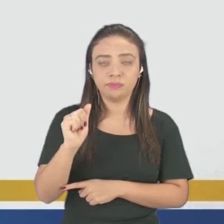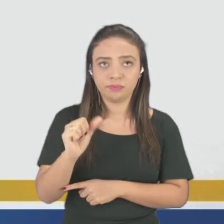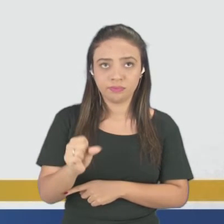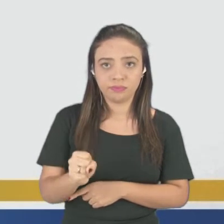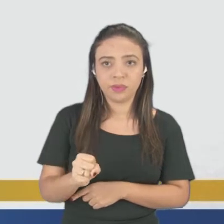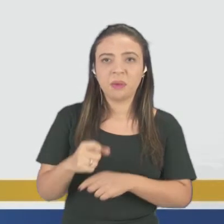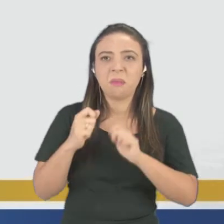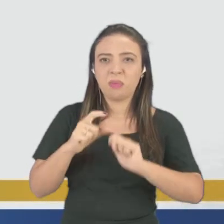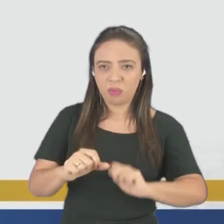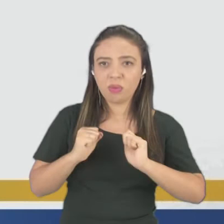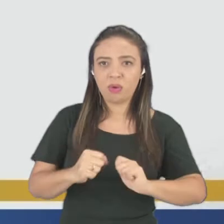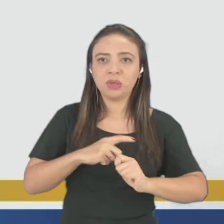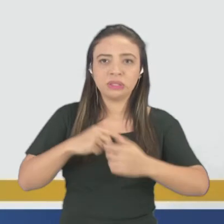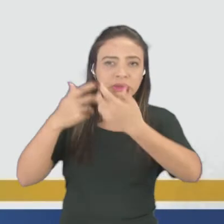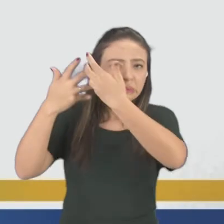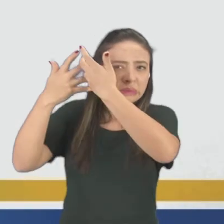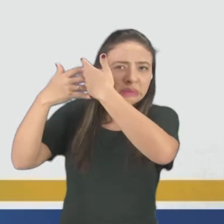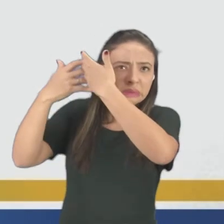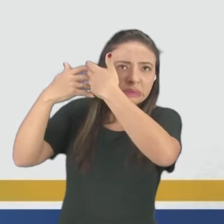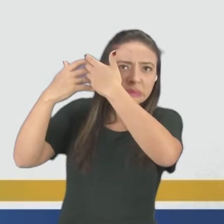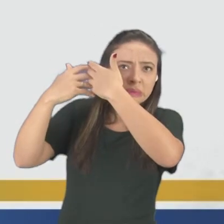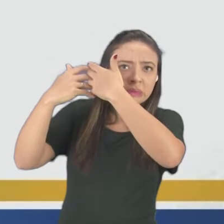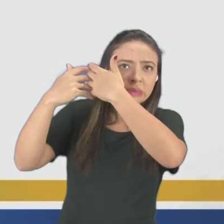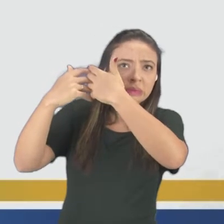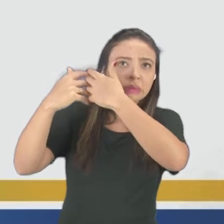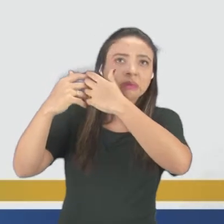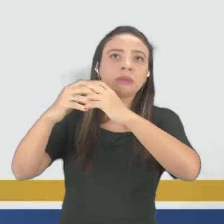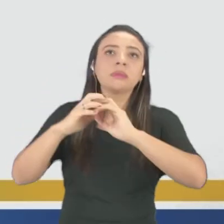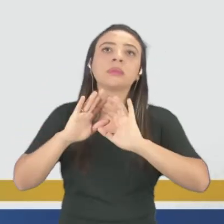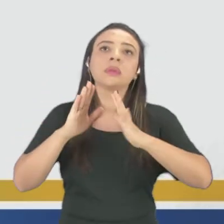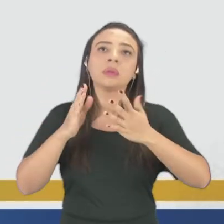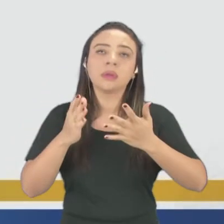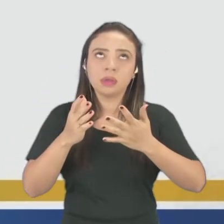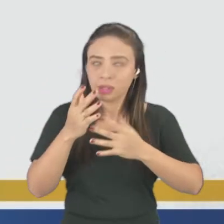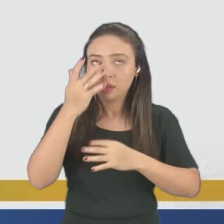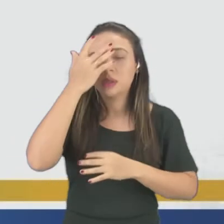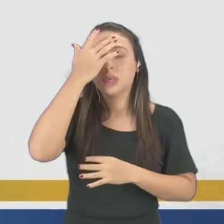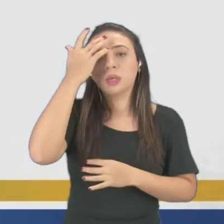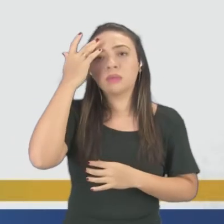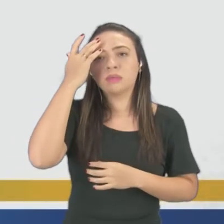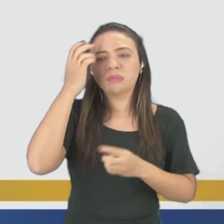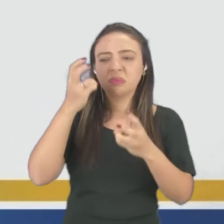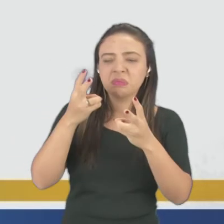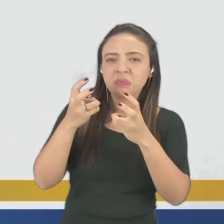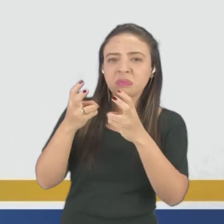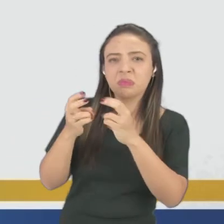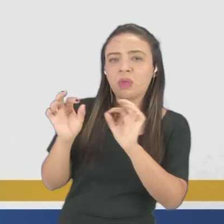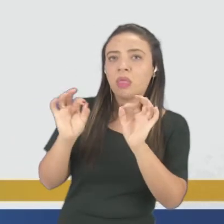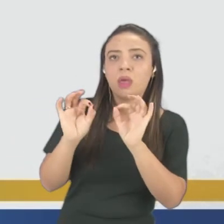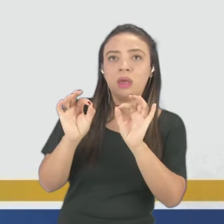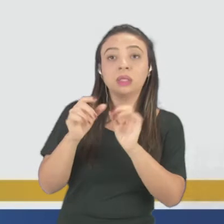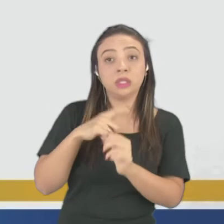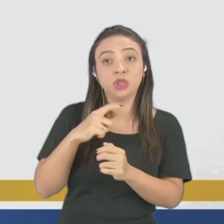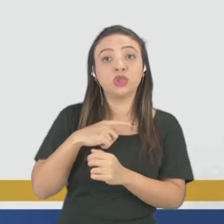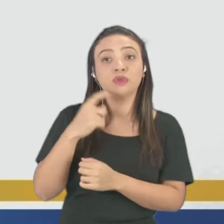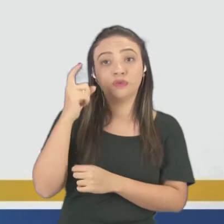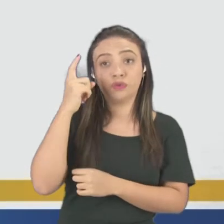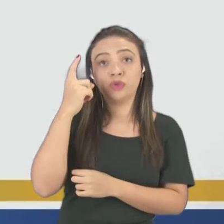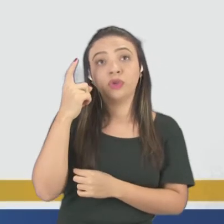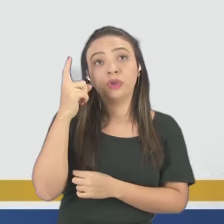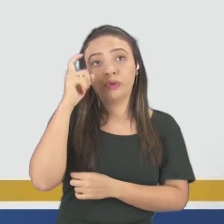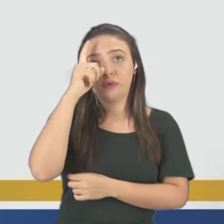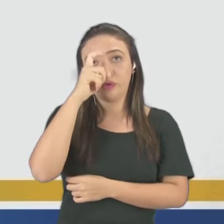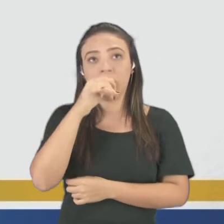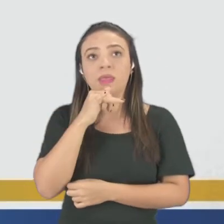modificadores que tem por característica principal a despersonalização notificação da percepção tá É algumas